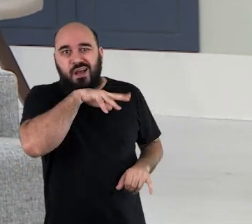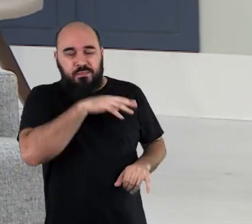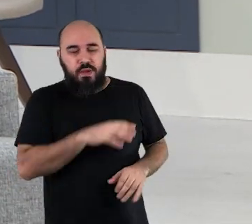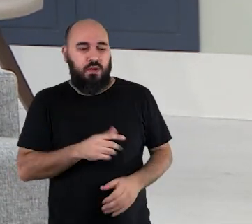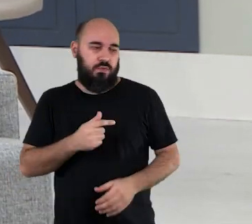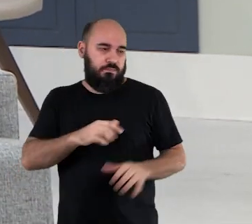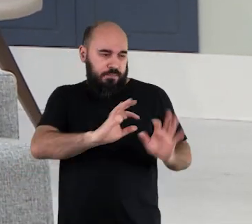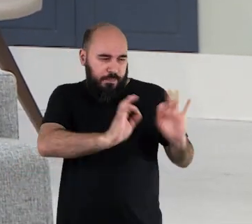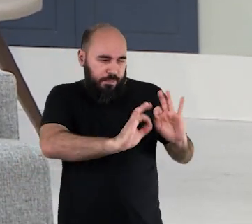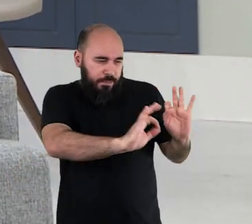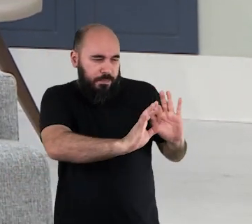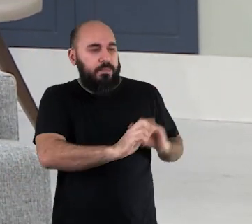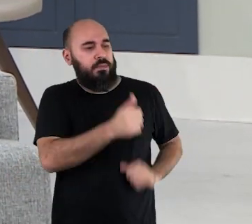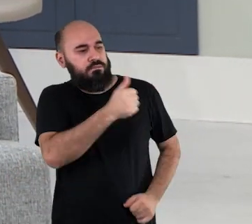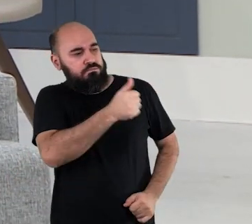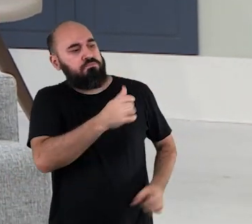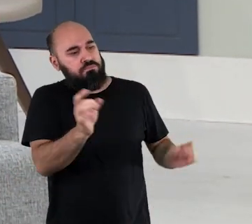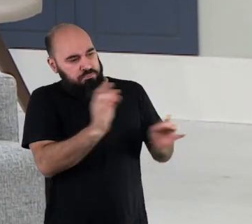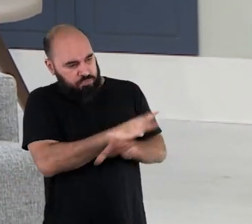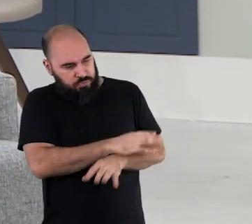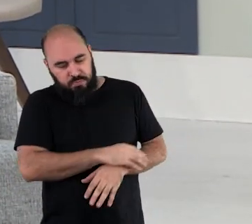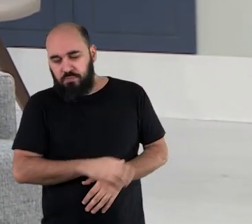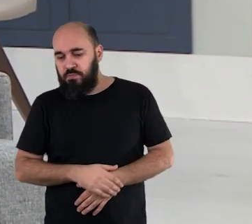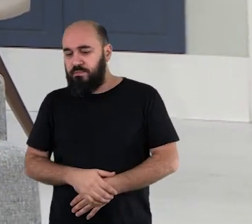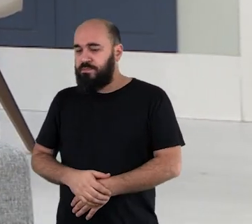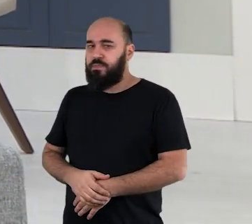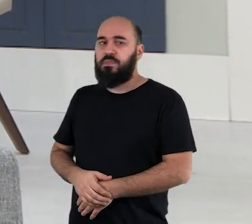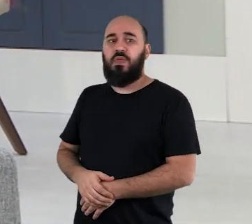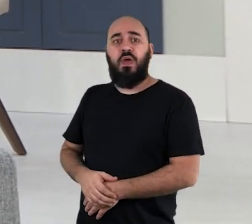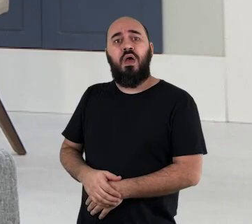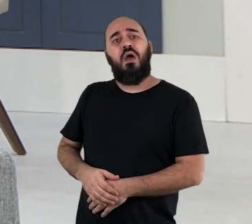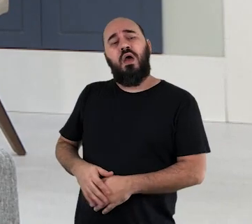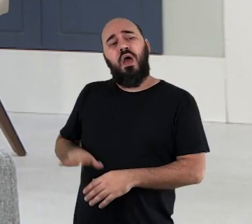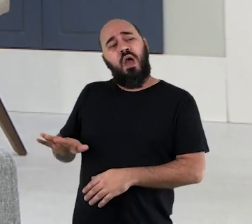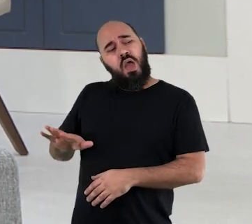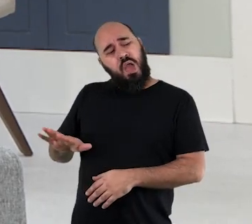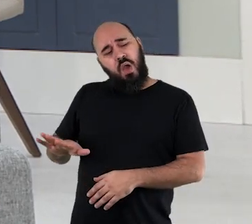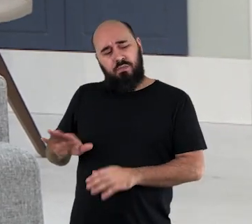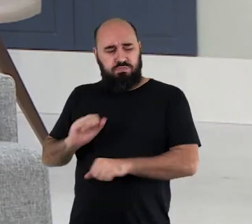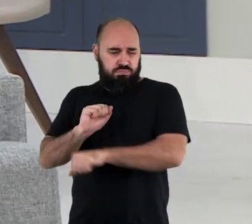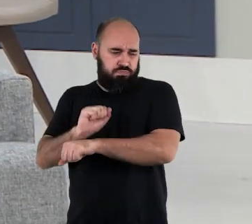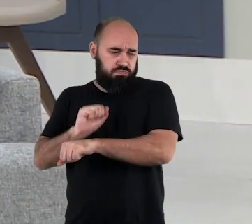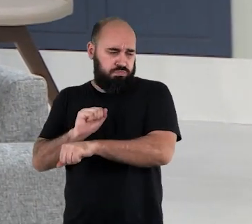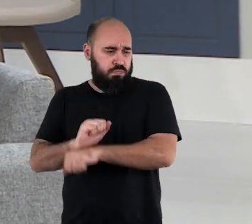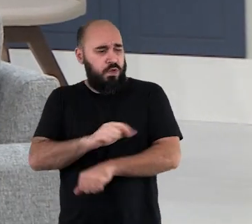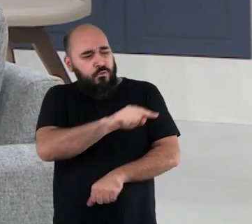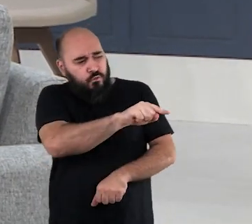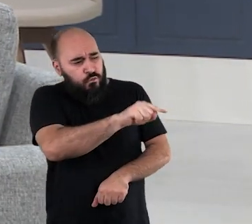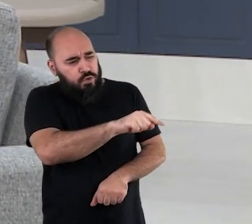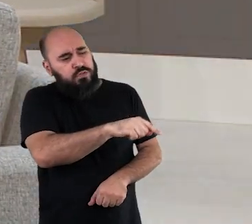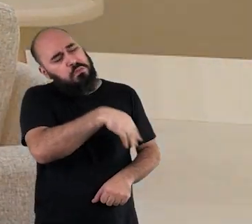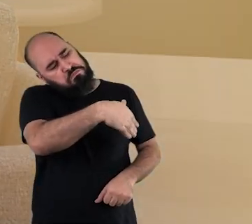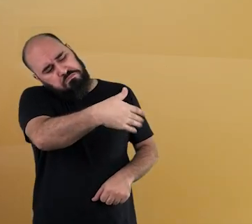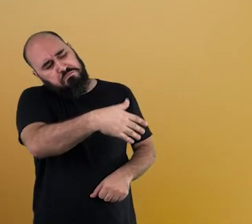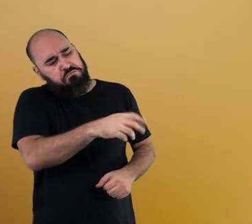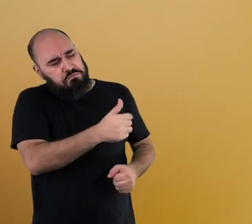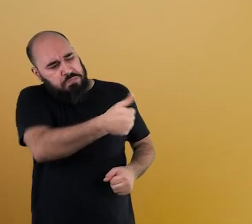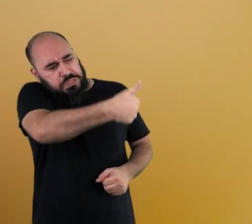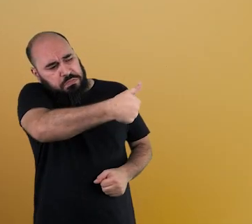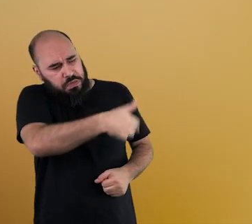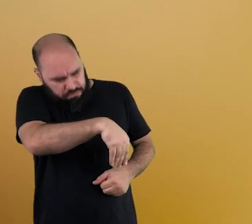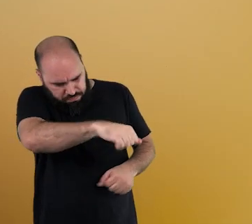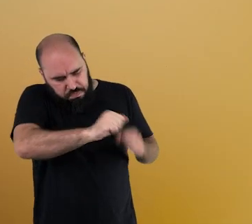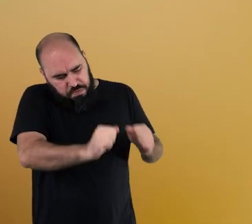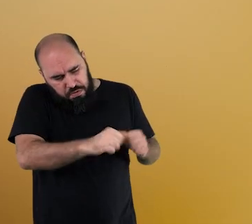Baal: vocês podem começar o sacrifício de vocês. Façam de vocês primeiro e depois eu farei o sacrifício no altar do Senhor. E aí